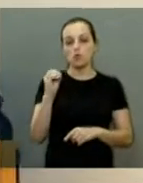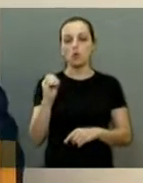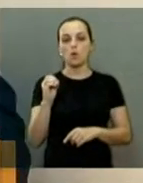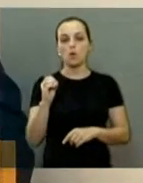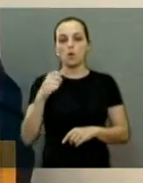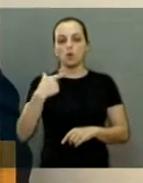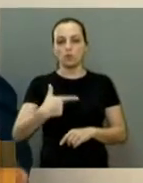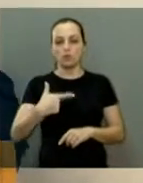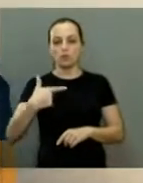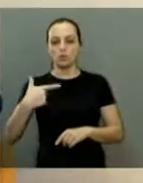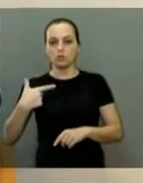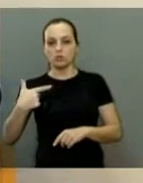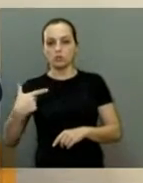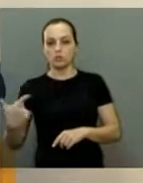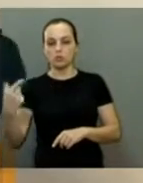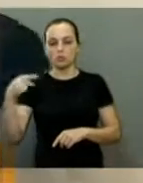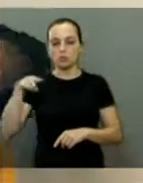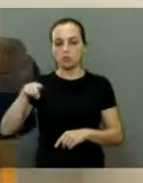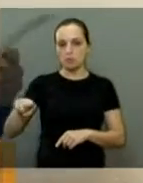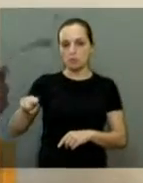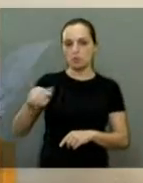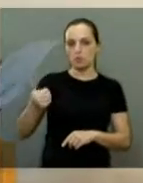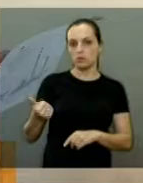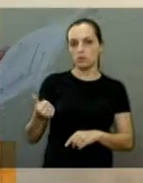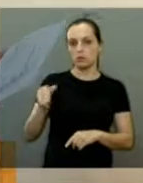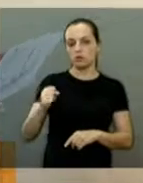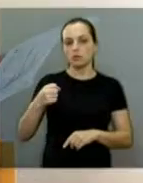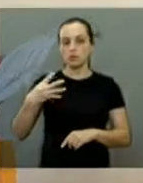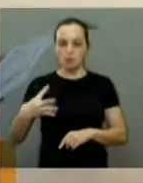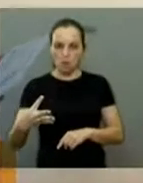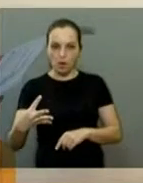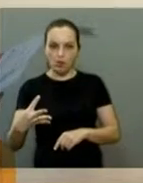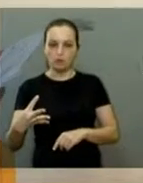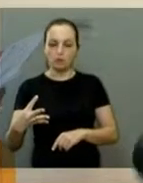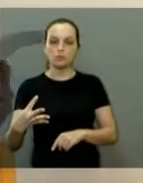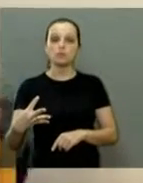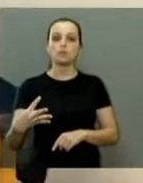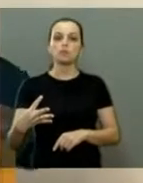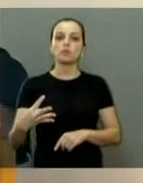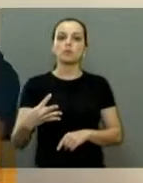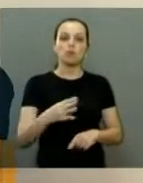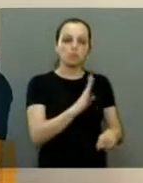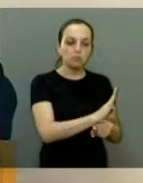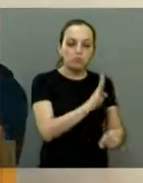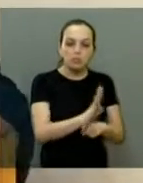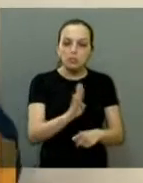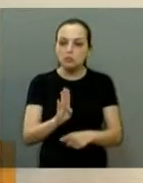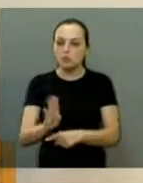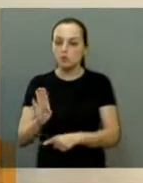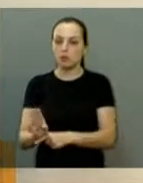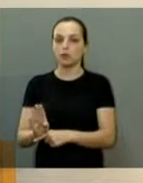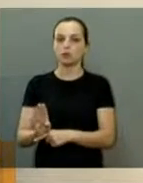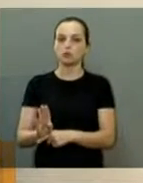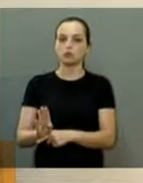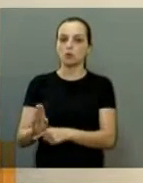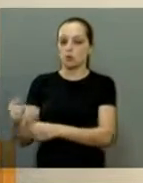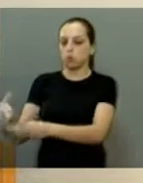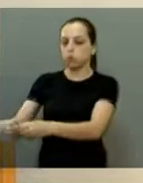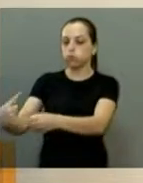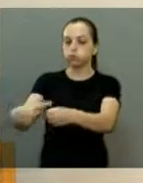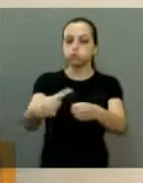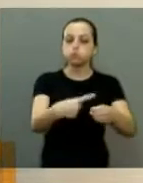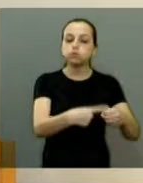22 mil 604 consultas neto o levantamento de bairro a bairro por exemplo